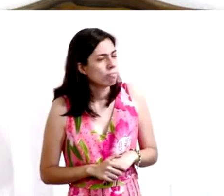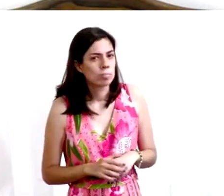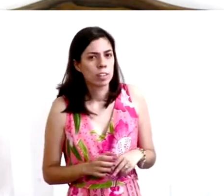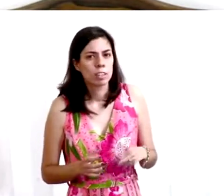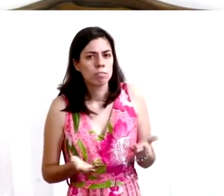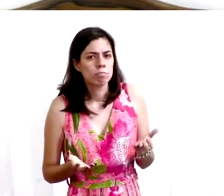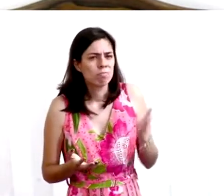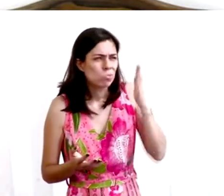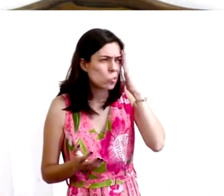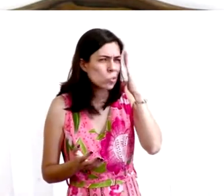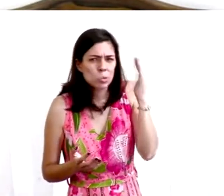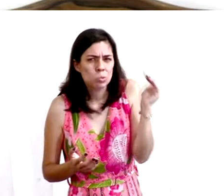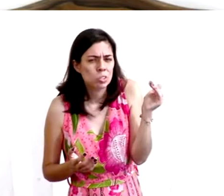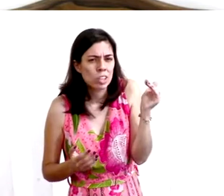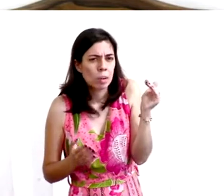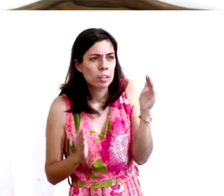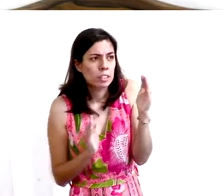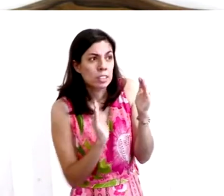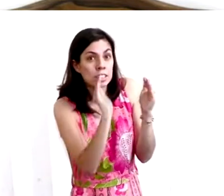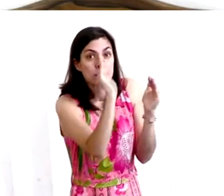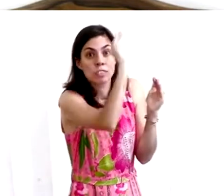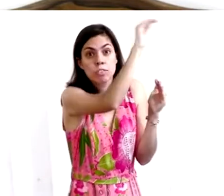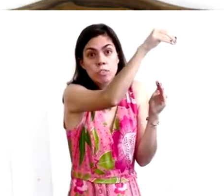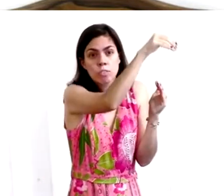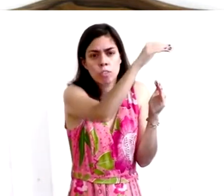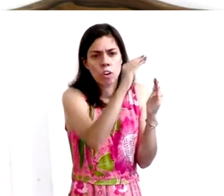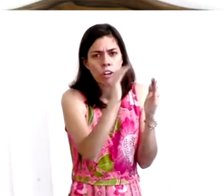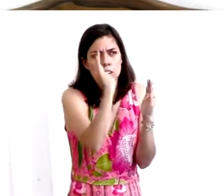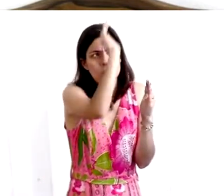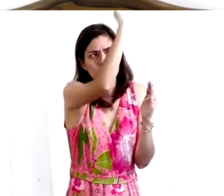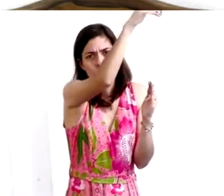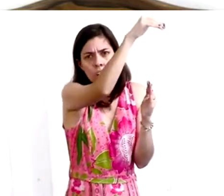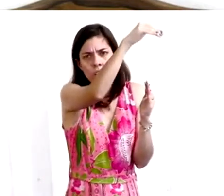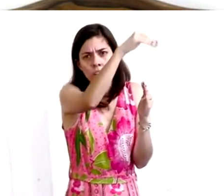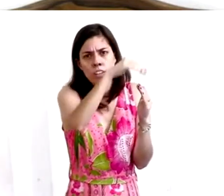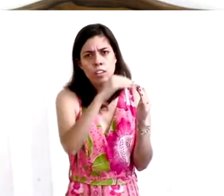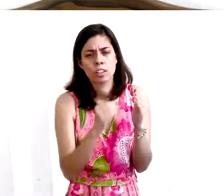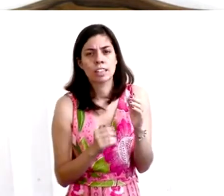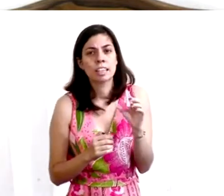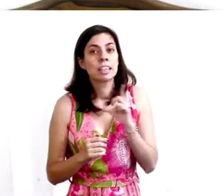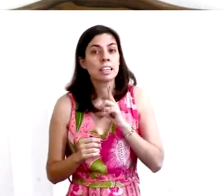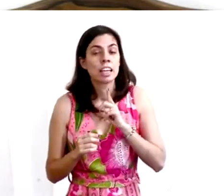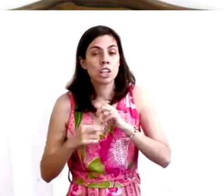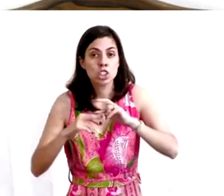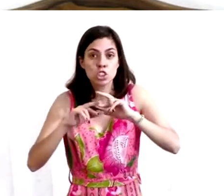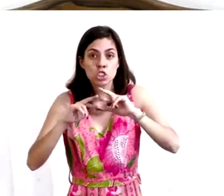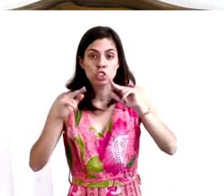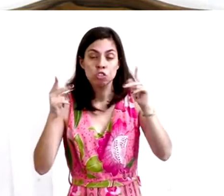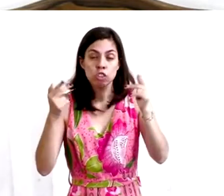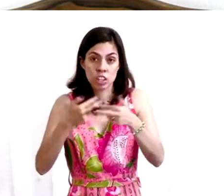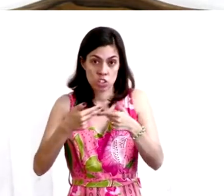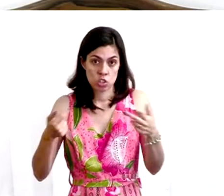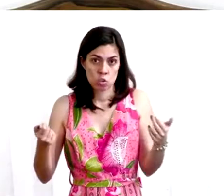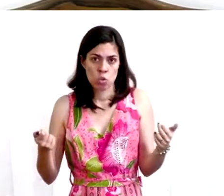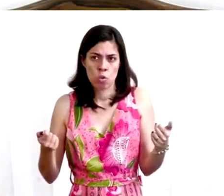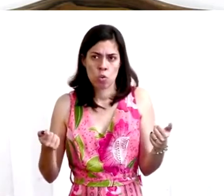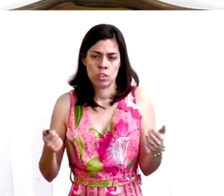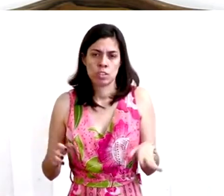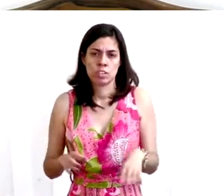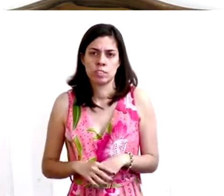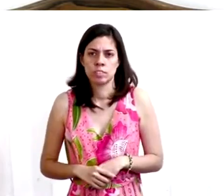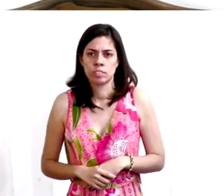ver é que ela é uma concha acústica, projetada para a voz ser mais forte, que ela é